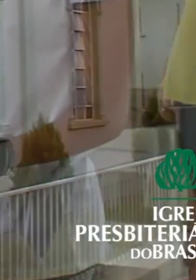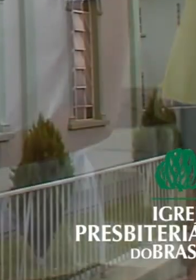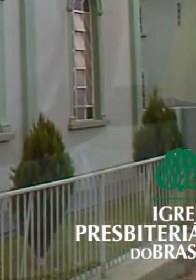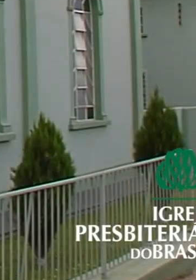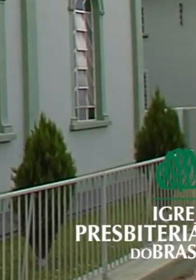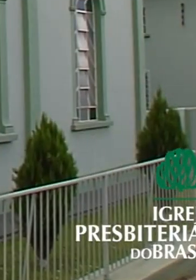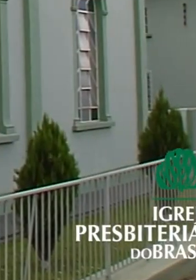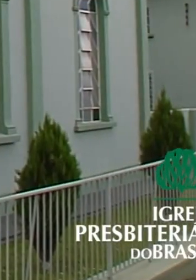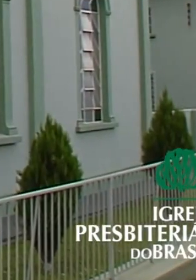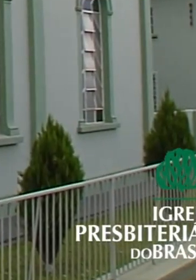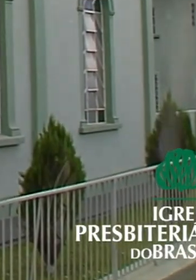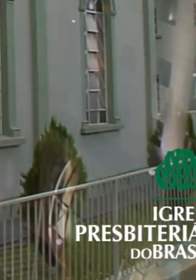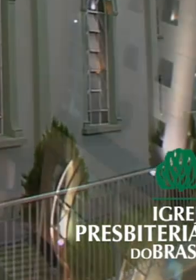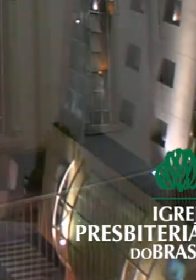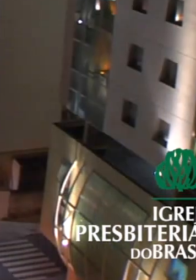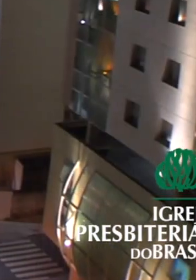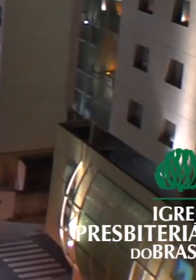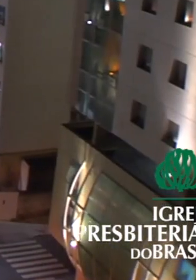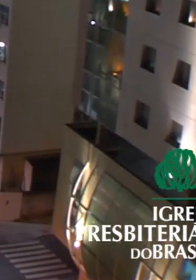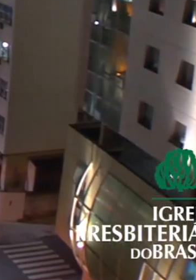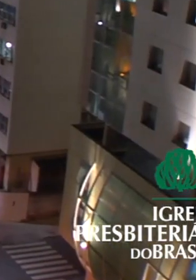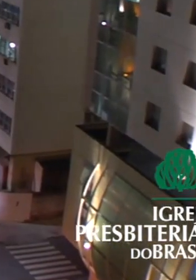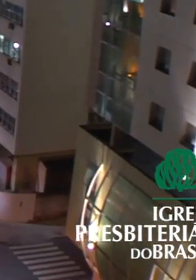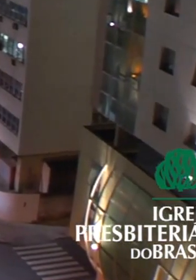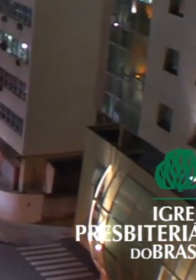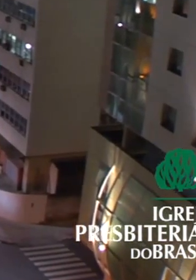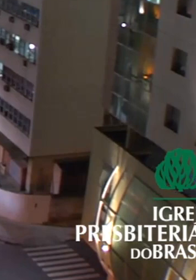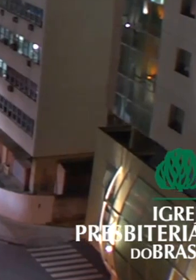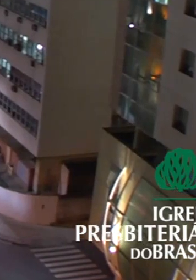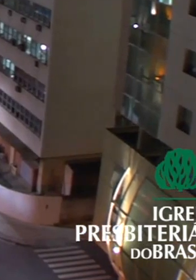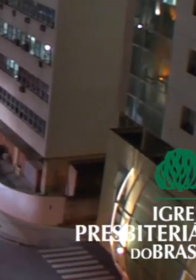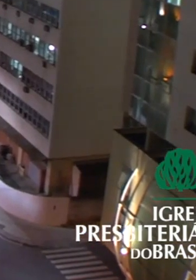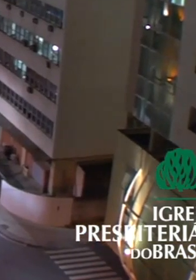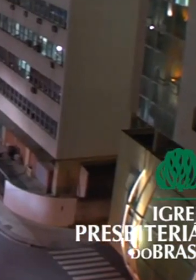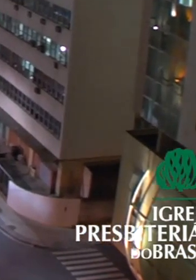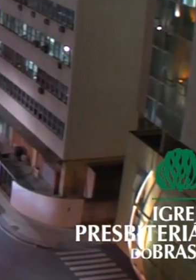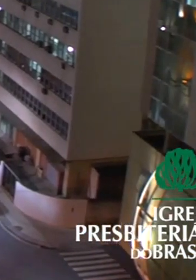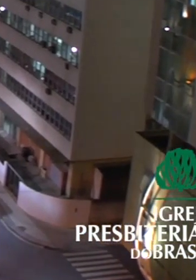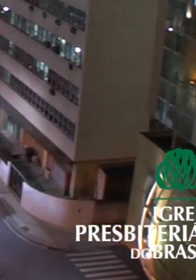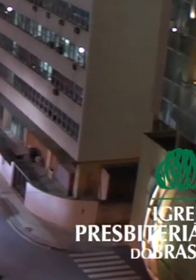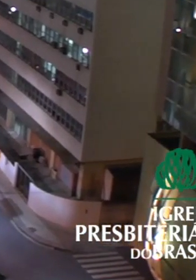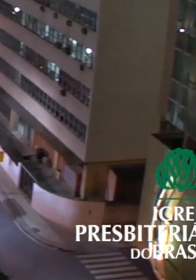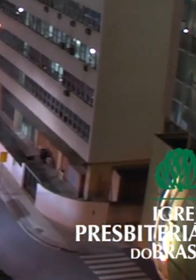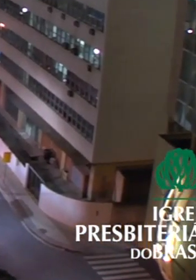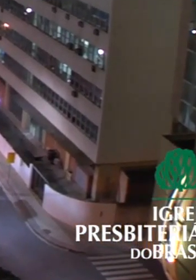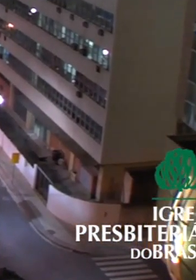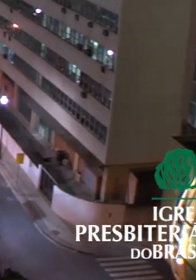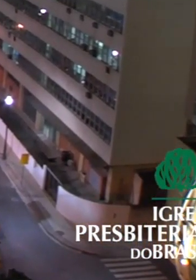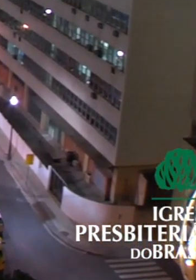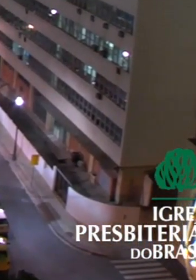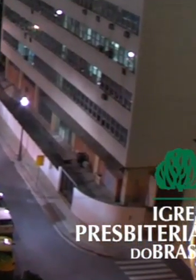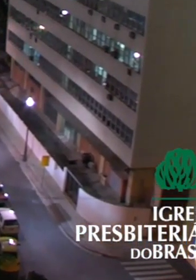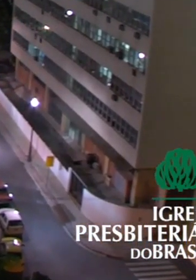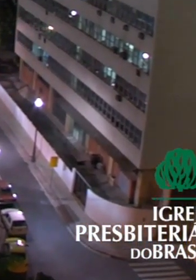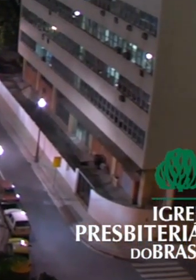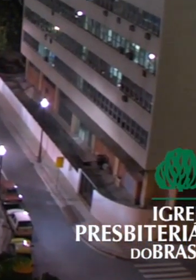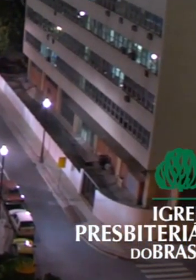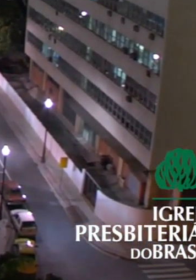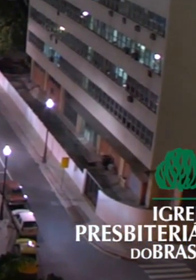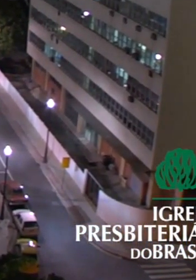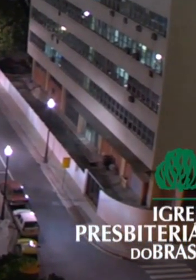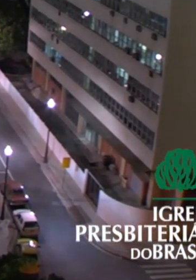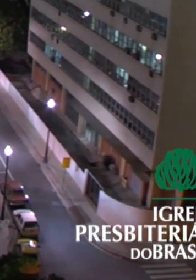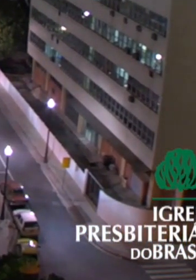Deus. Igreja Presbiteriana, há 160 anos, evangelizando o Brasil.